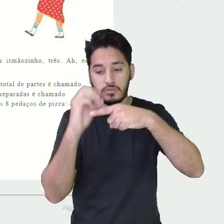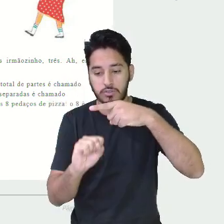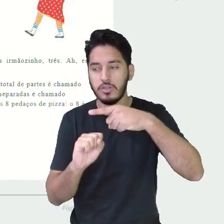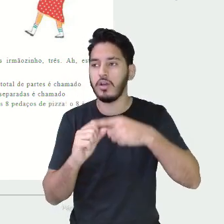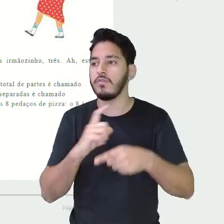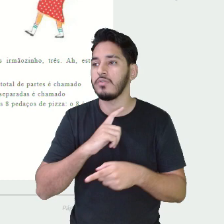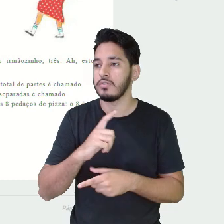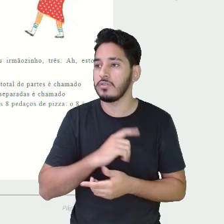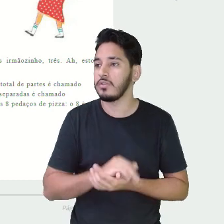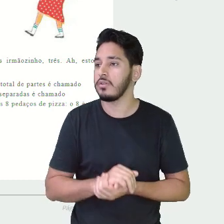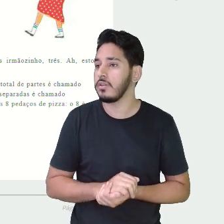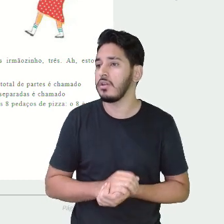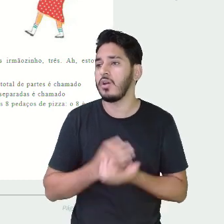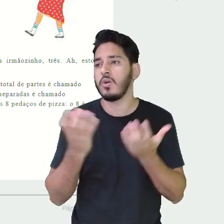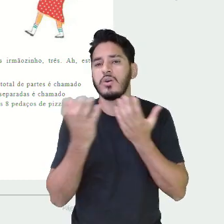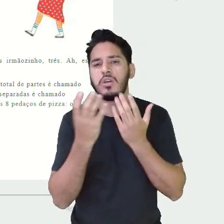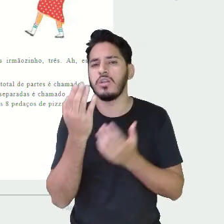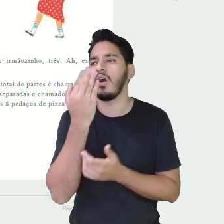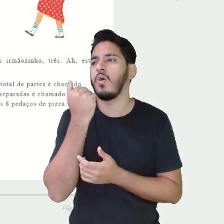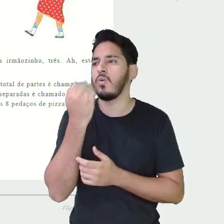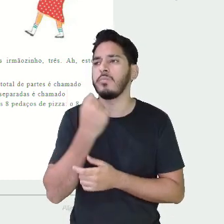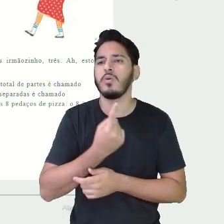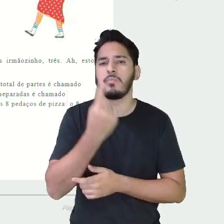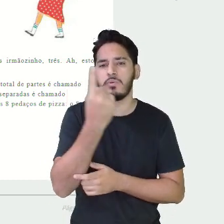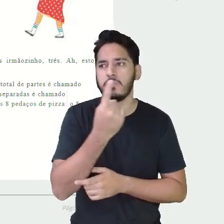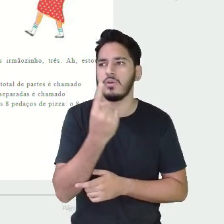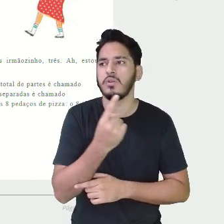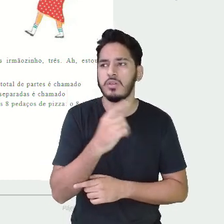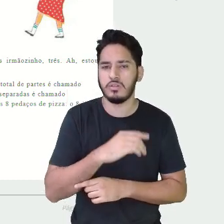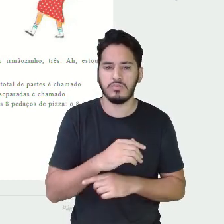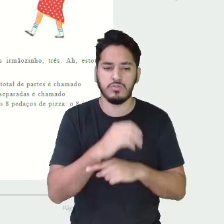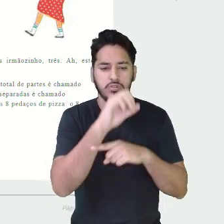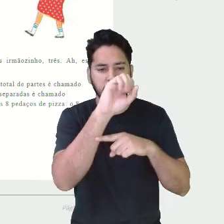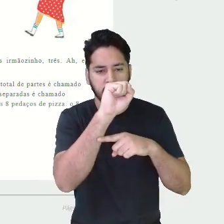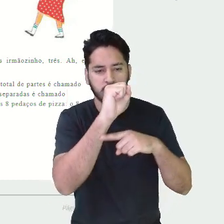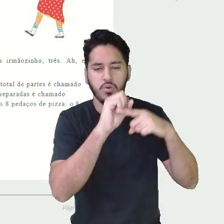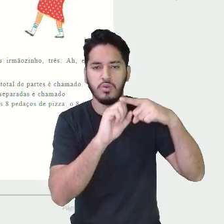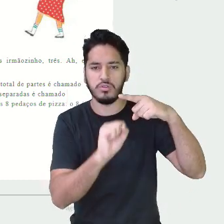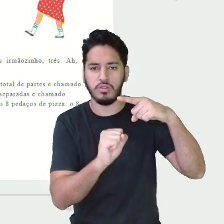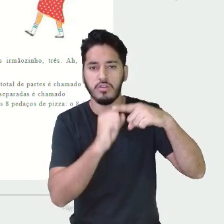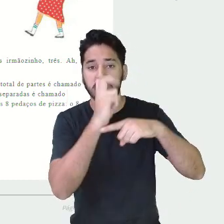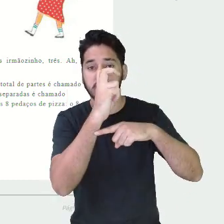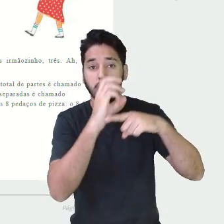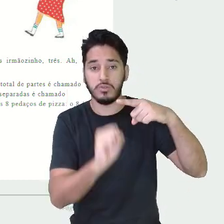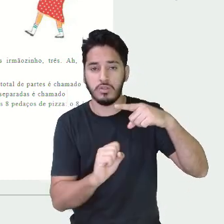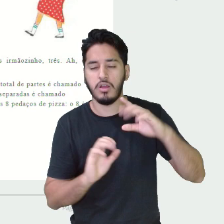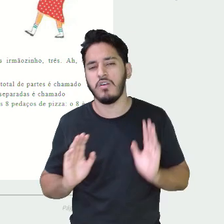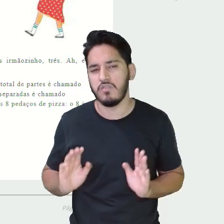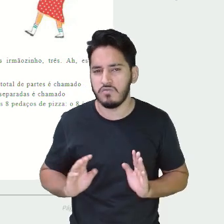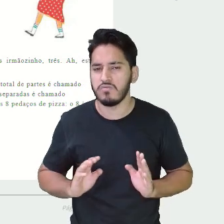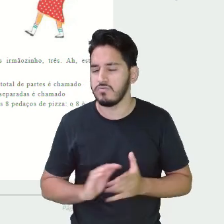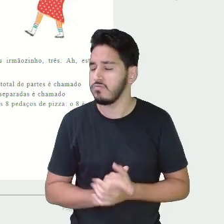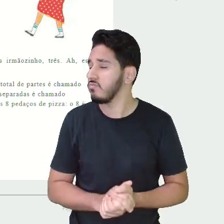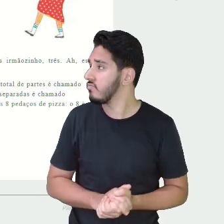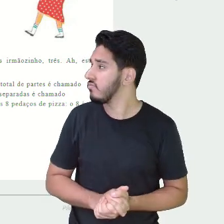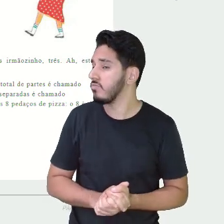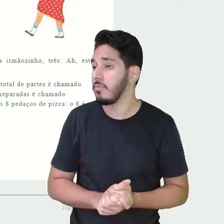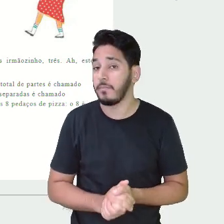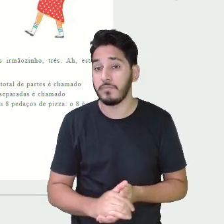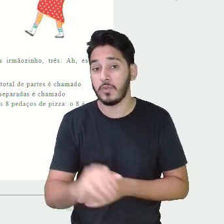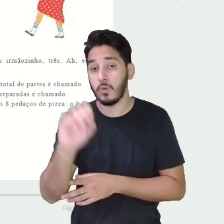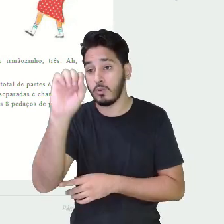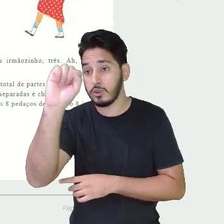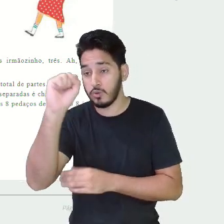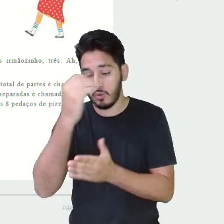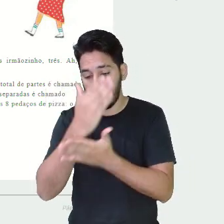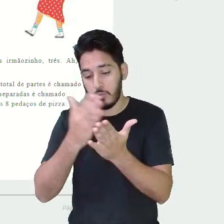aí as frações. Eu queria comer o primeiro prato, né? 5 oitavos da pizza, né? Dos 8 pedaços,